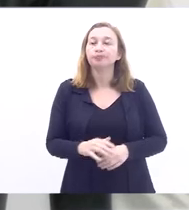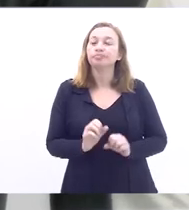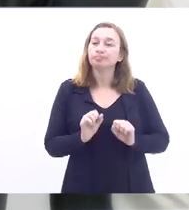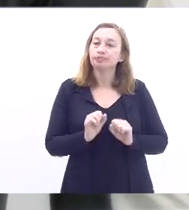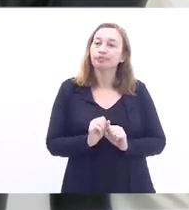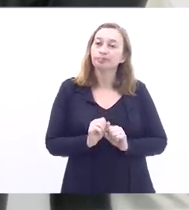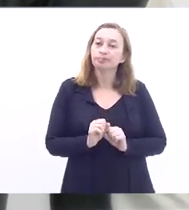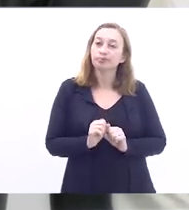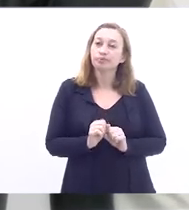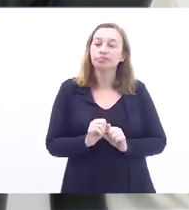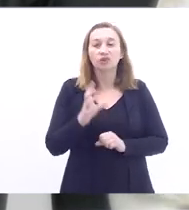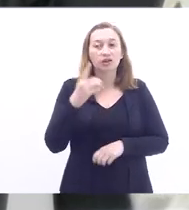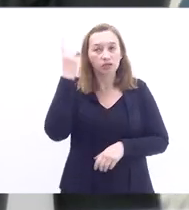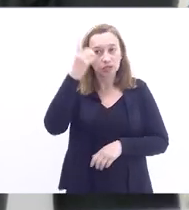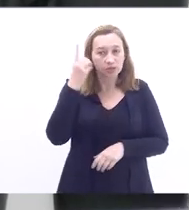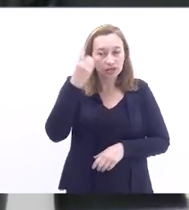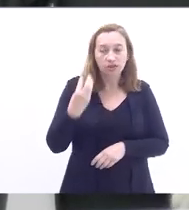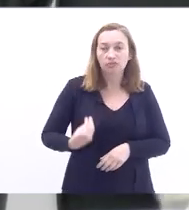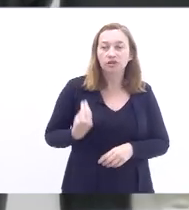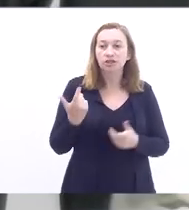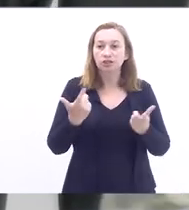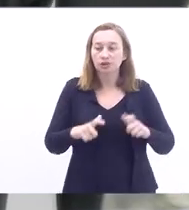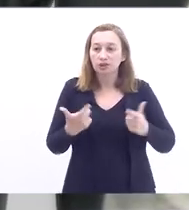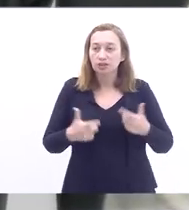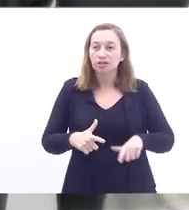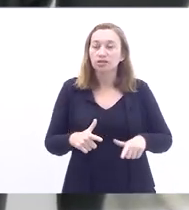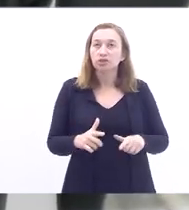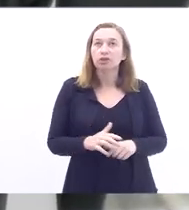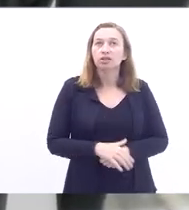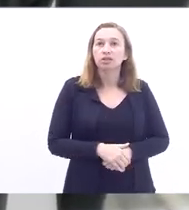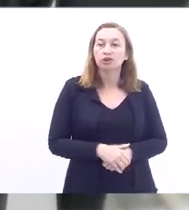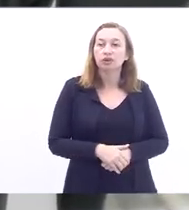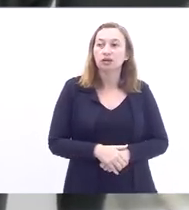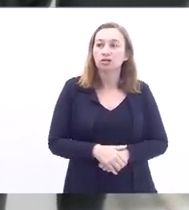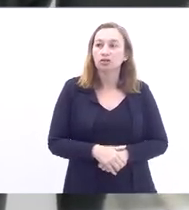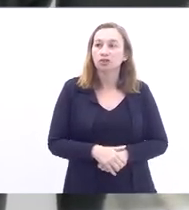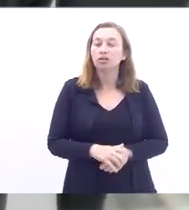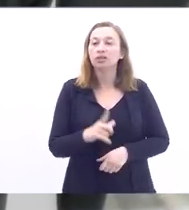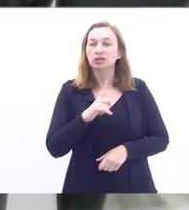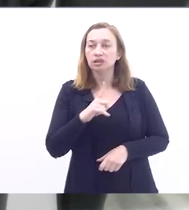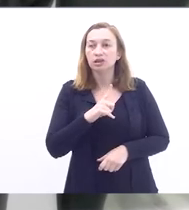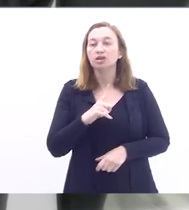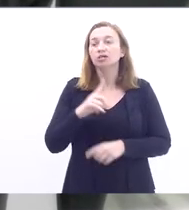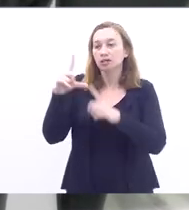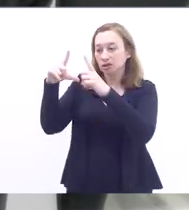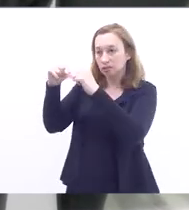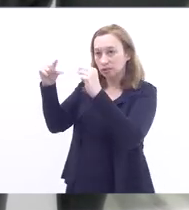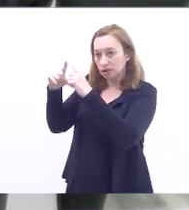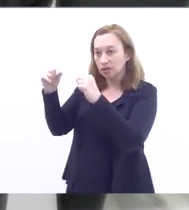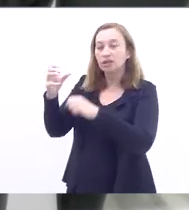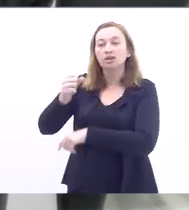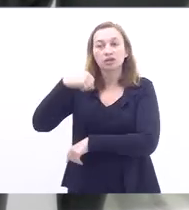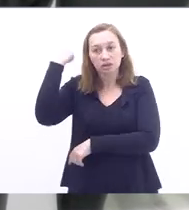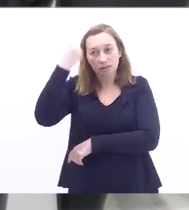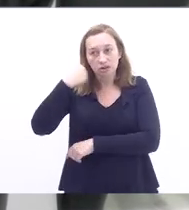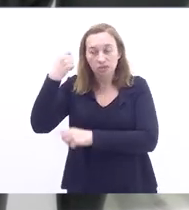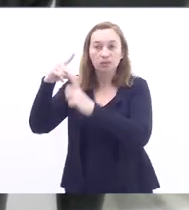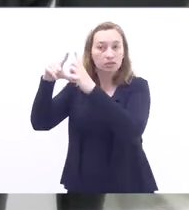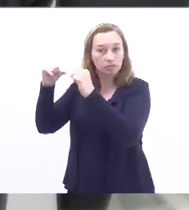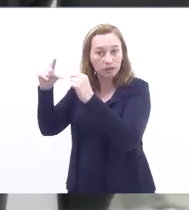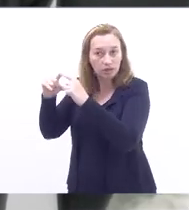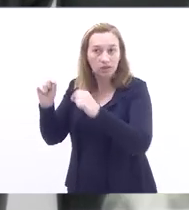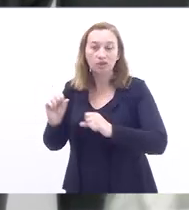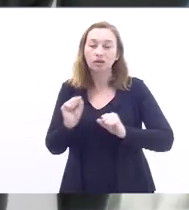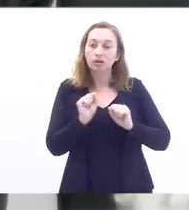talvez a gente com os deputados que está aqui presente eu Deputado que temos em Brasília o senador que temos sempre as Ilhas